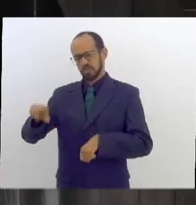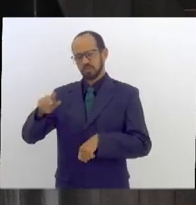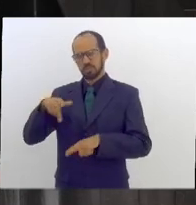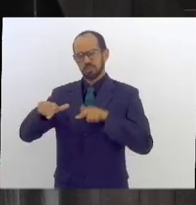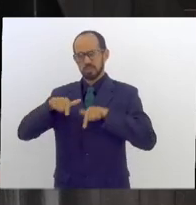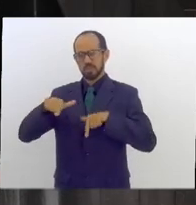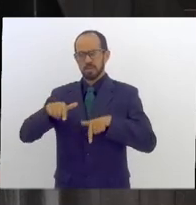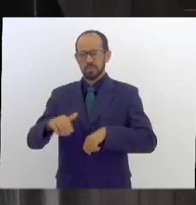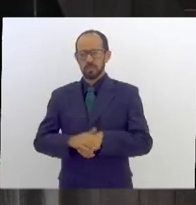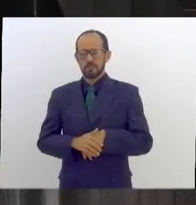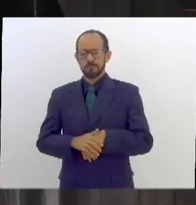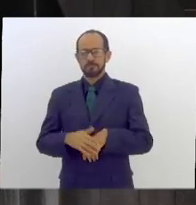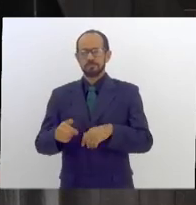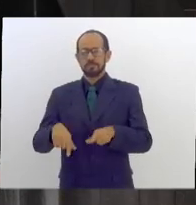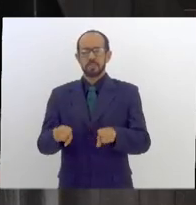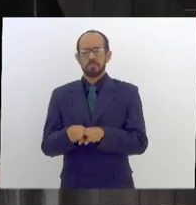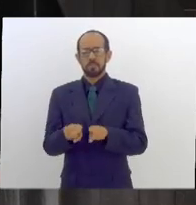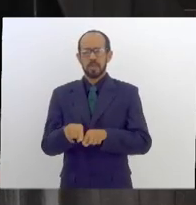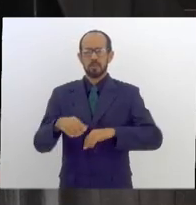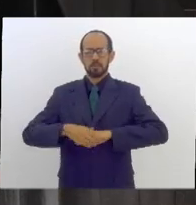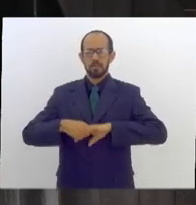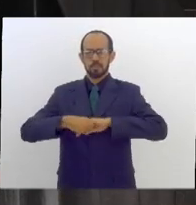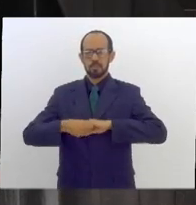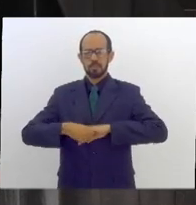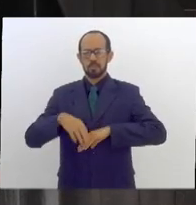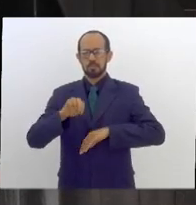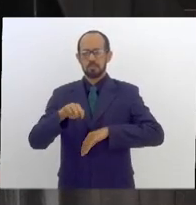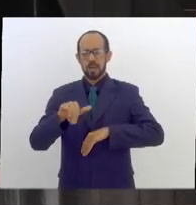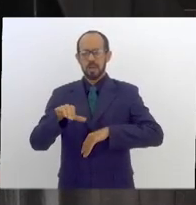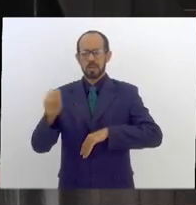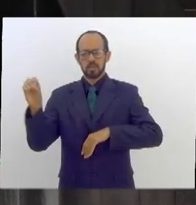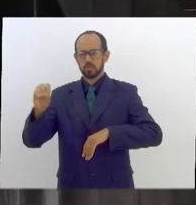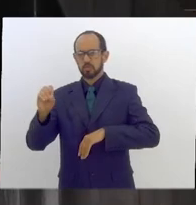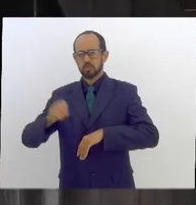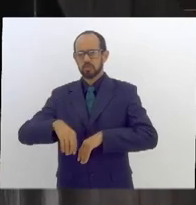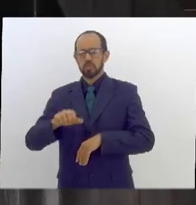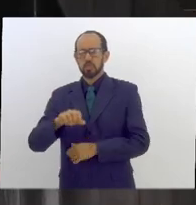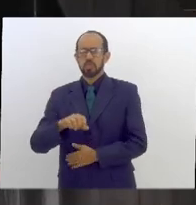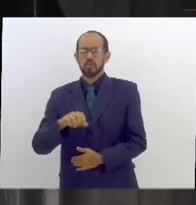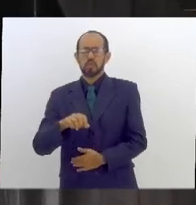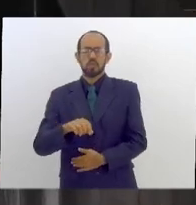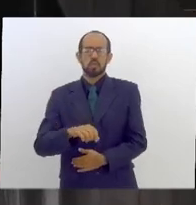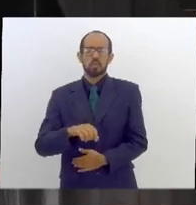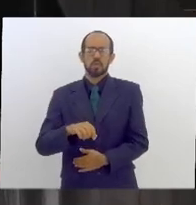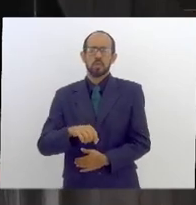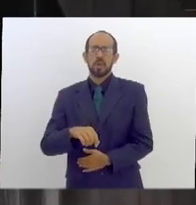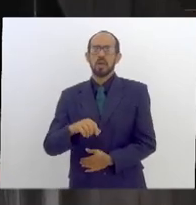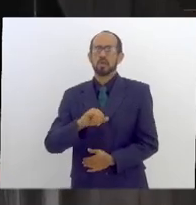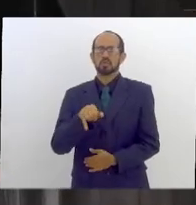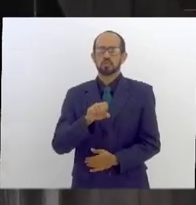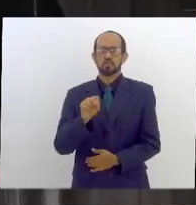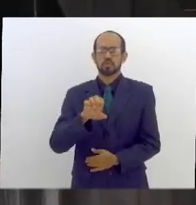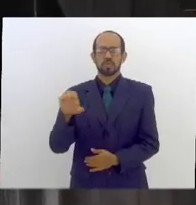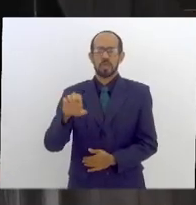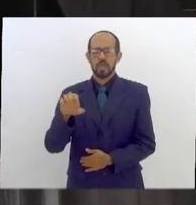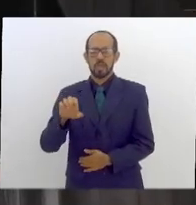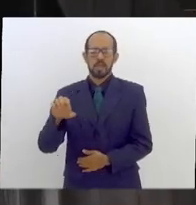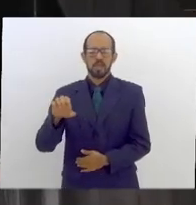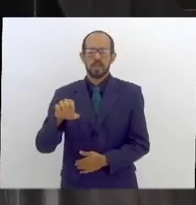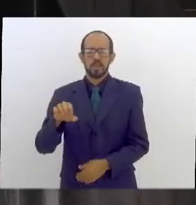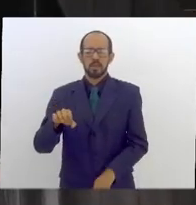saudar aqui o Major Brigadeiro do Ar, Márcio Bruno, Major Brigadeiro do Ar também, José